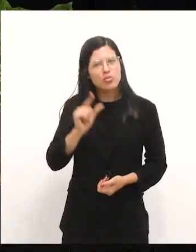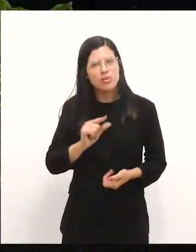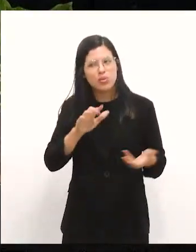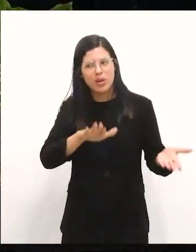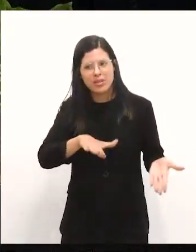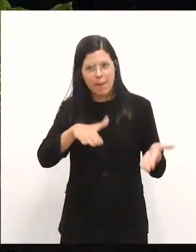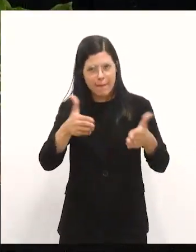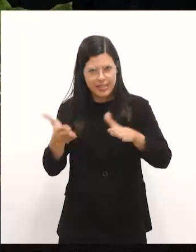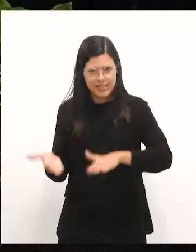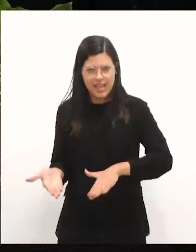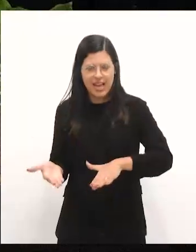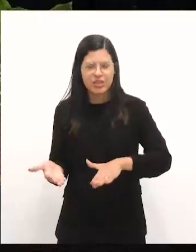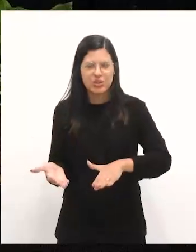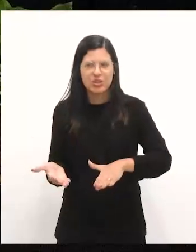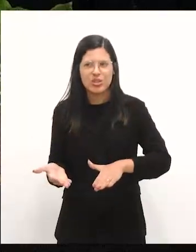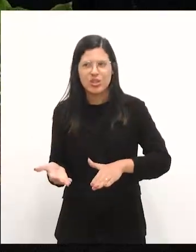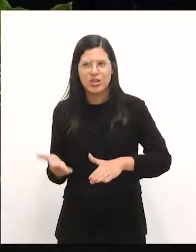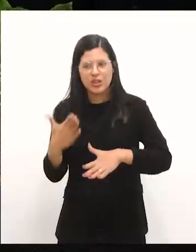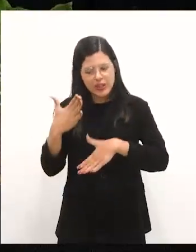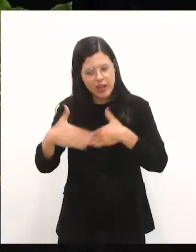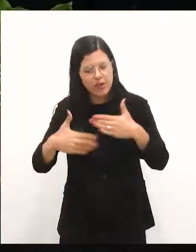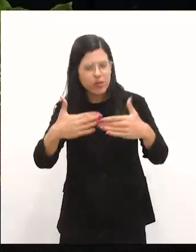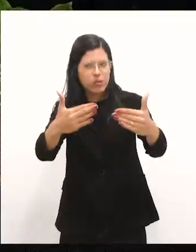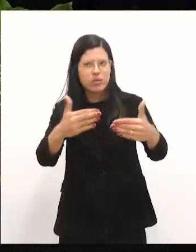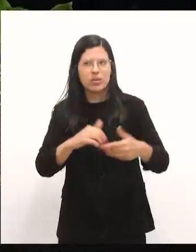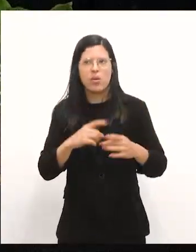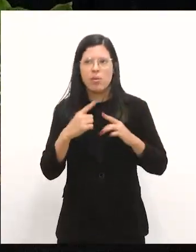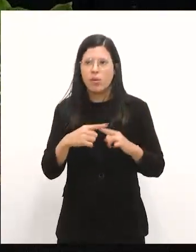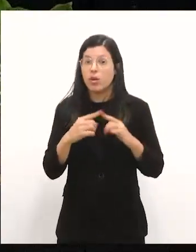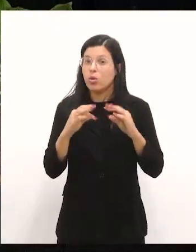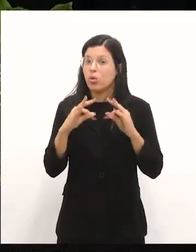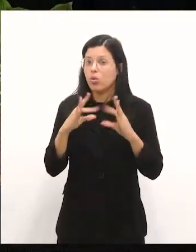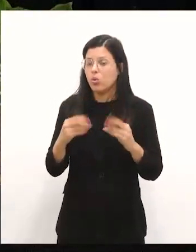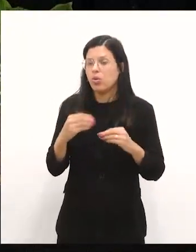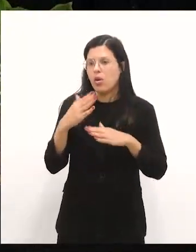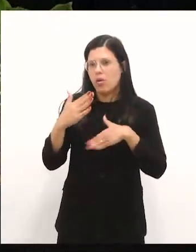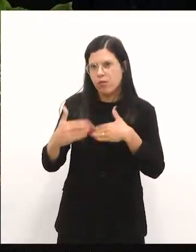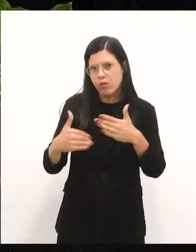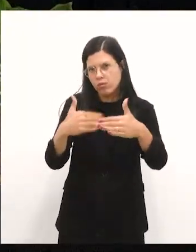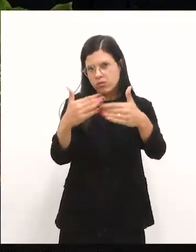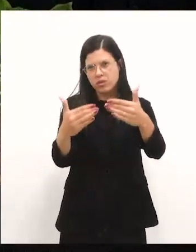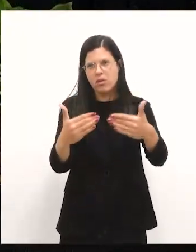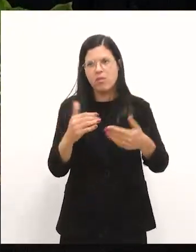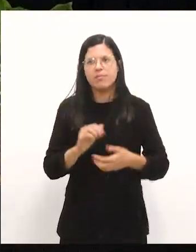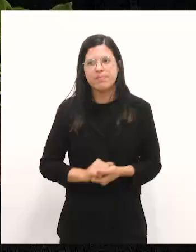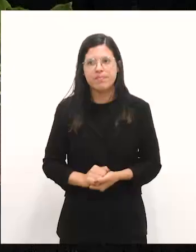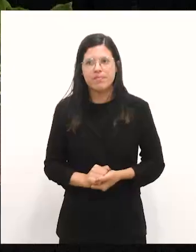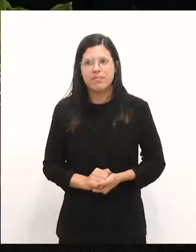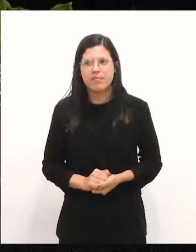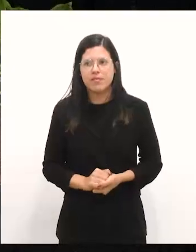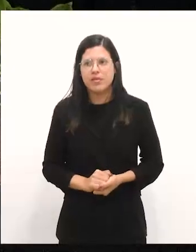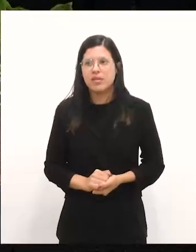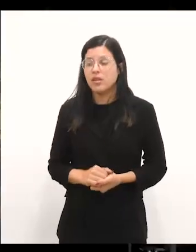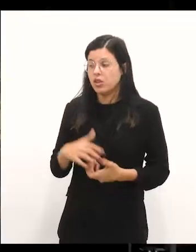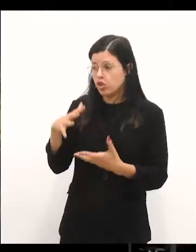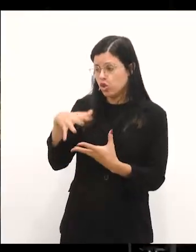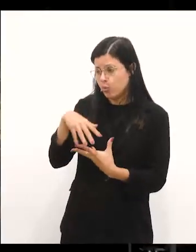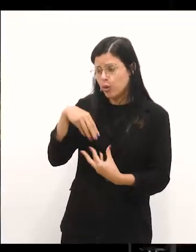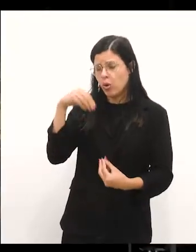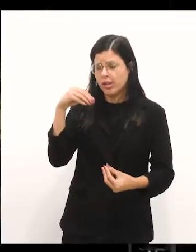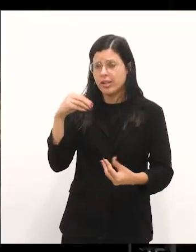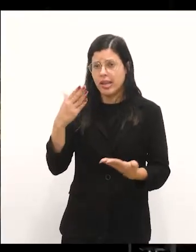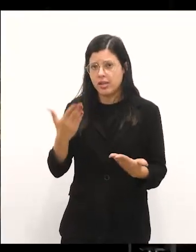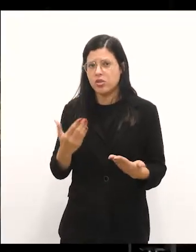passagem dela e a evolução. Que tudo é evolução. É isso que tem que buscar. Isso. E